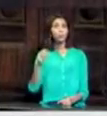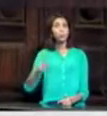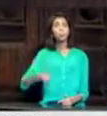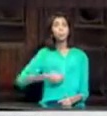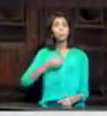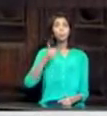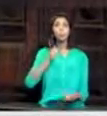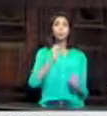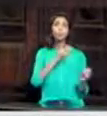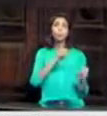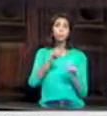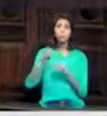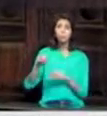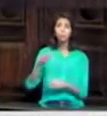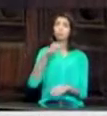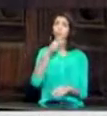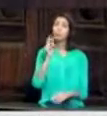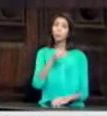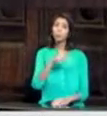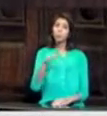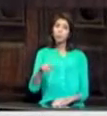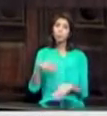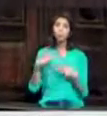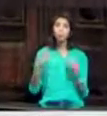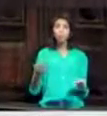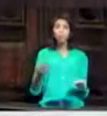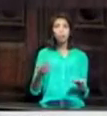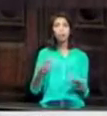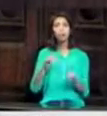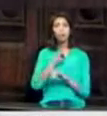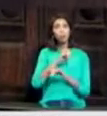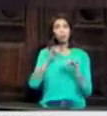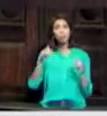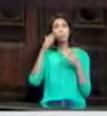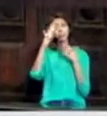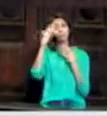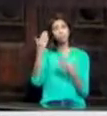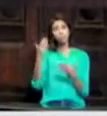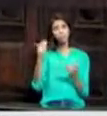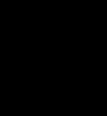progressistas, como é o caso de Darcy Ribeiro. Portanto, faço aqui esse registro e agradeço a Vossa Excelência pela tolerância.